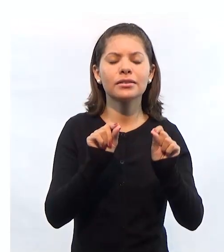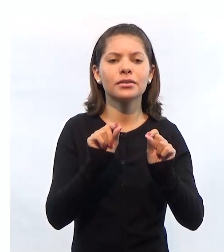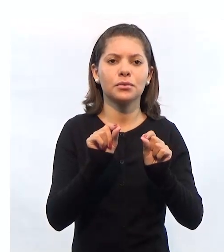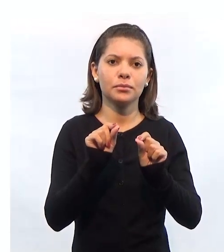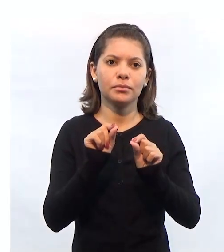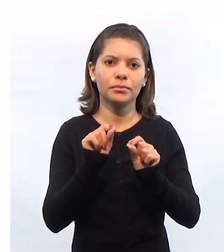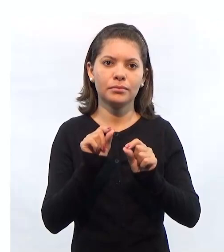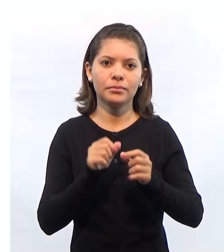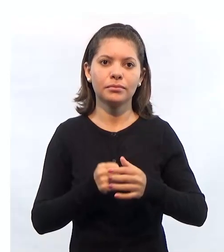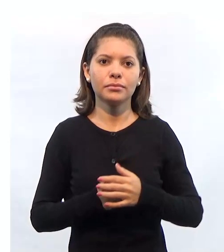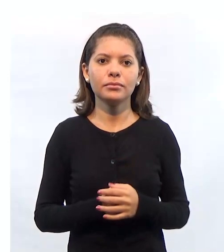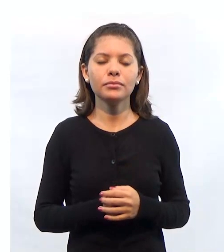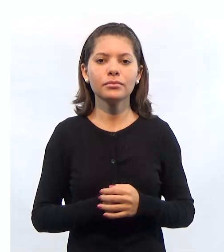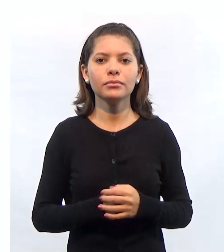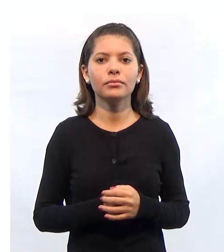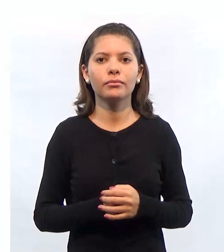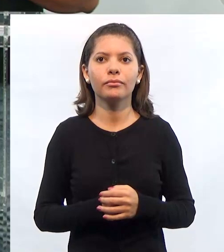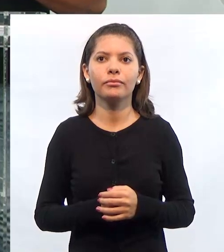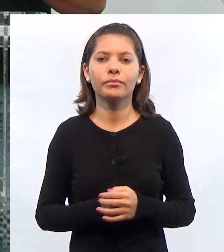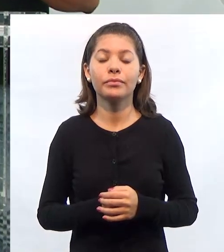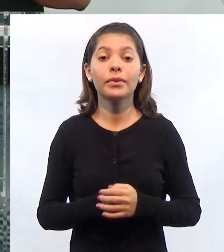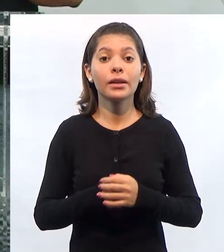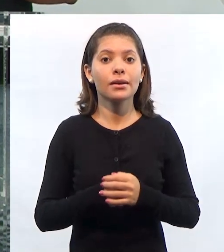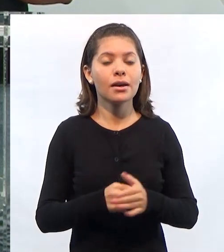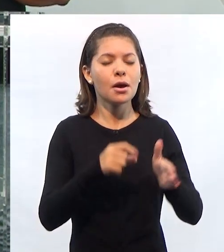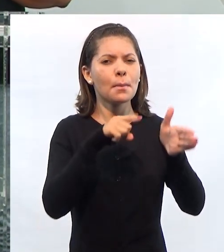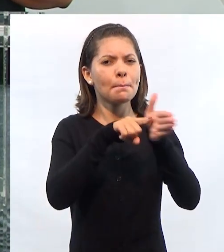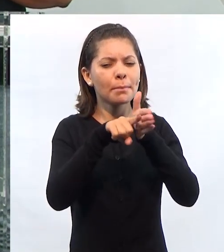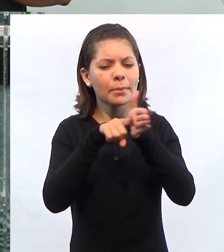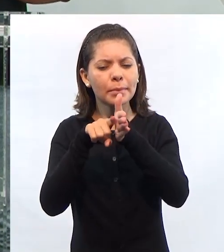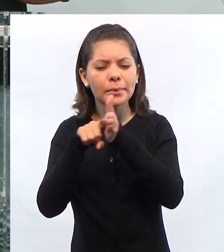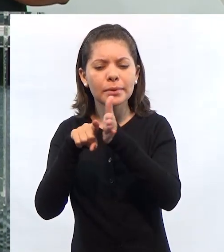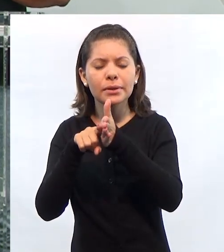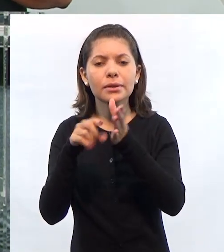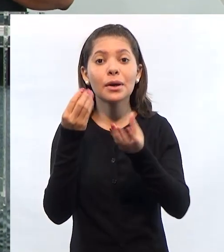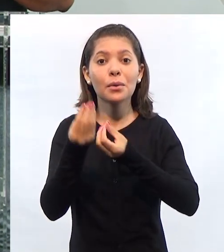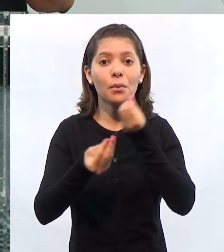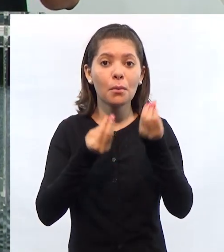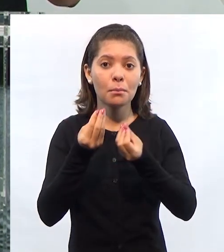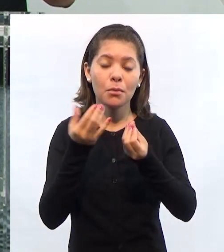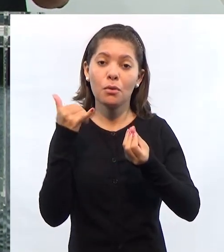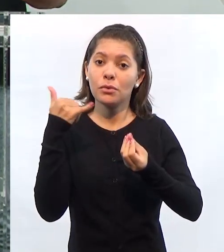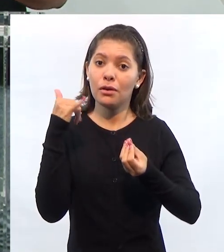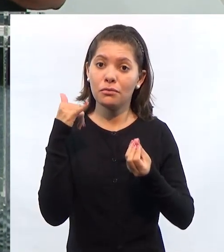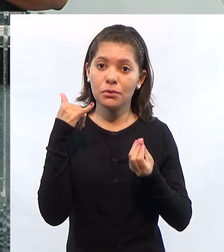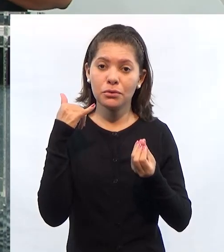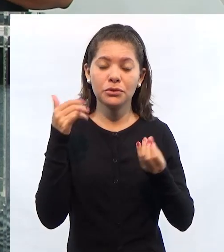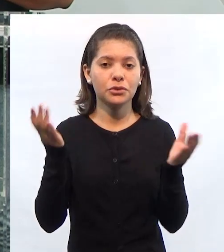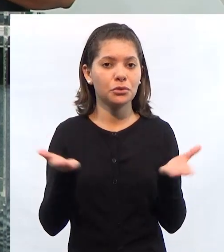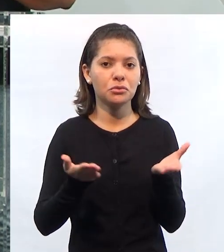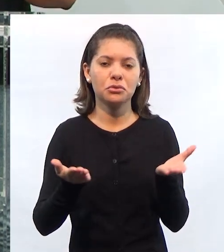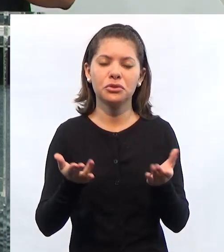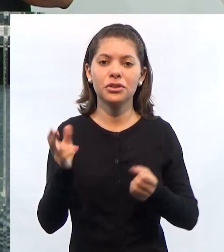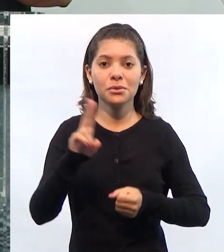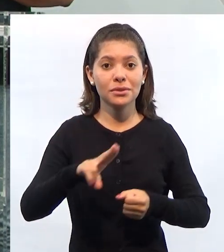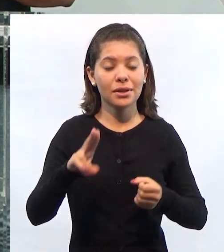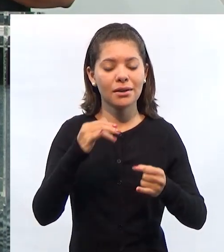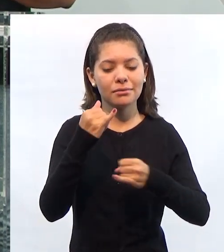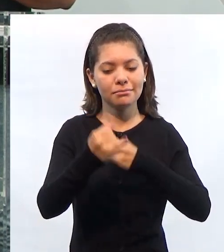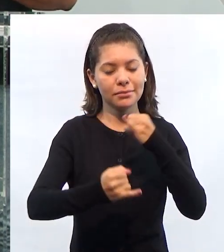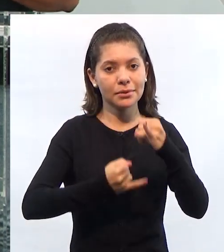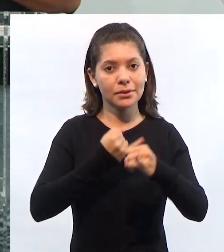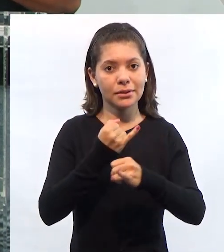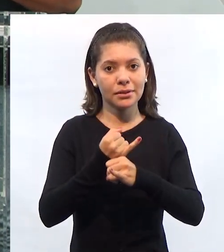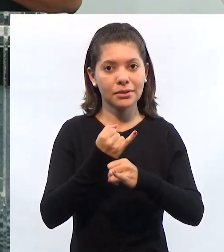Nessa pesquisa, ela pode ser feita por telefone. Hoje um dos métodos que é muito utilizado é a